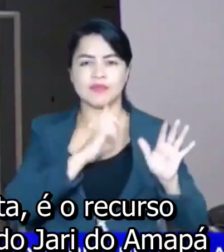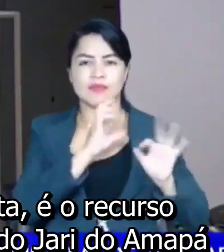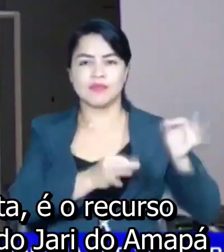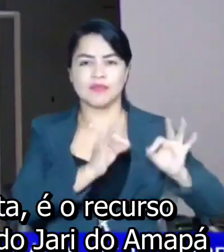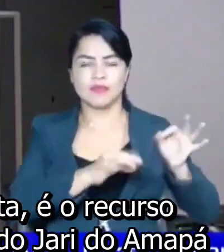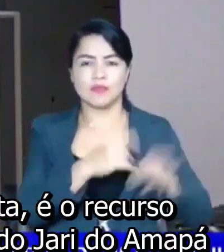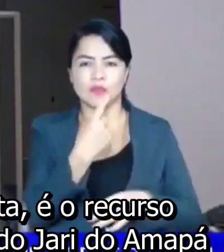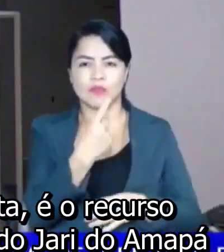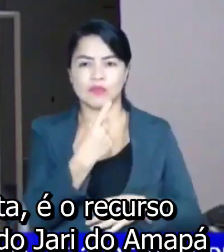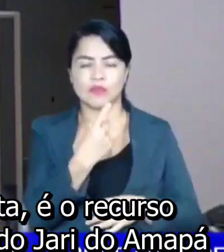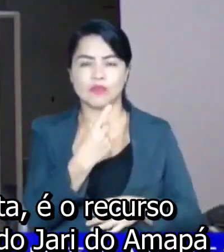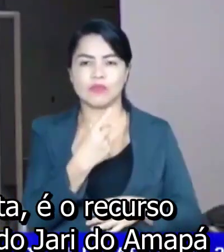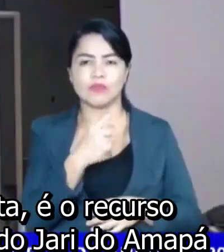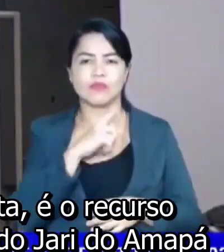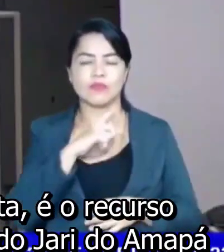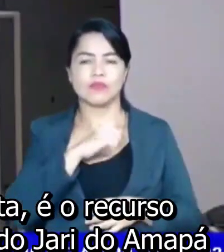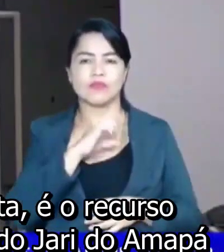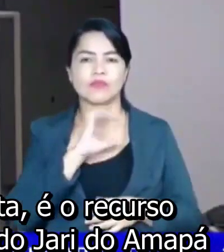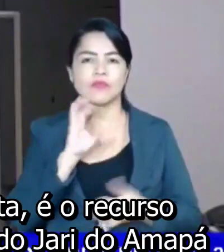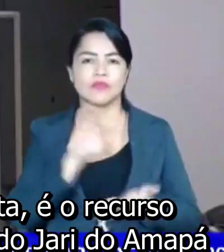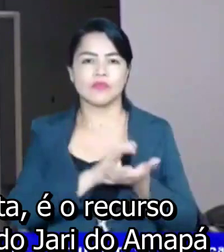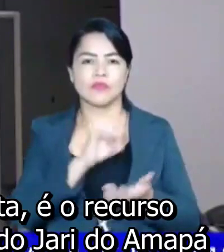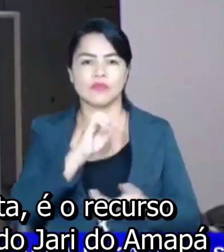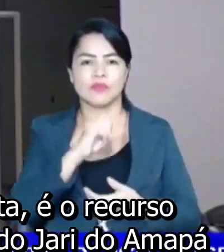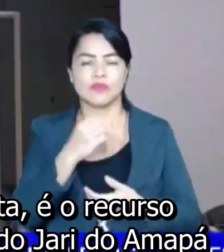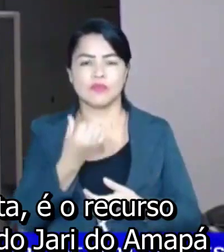da pauta, é o recurso criminal eleitoral número